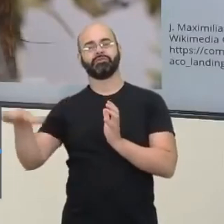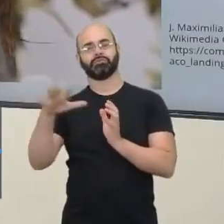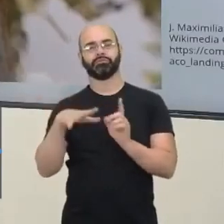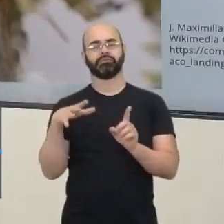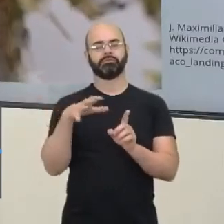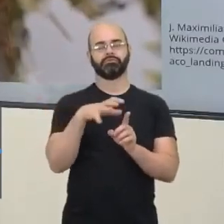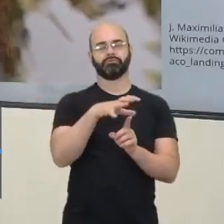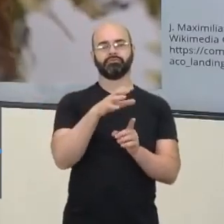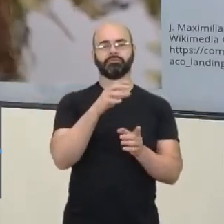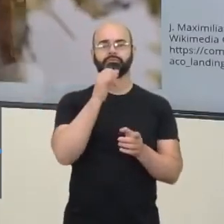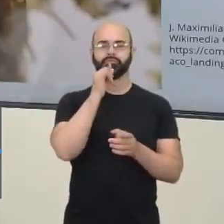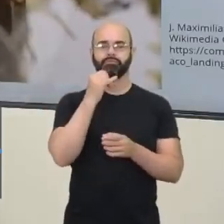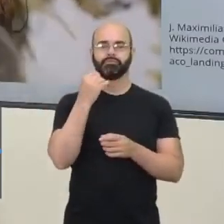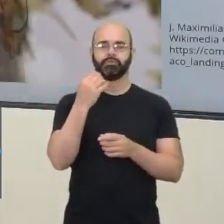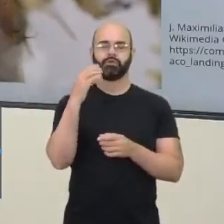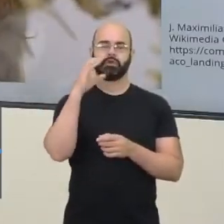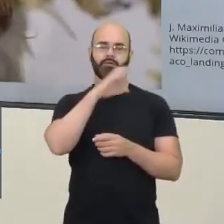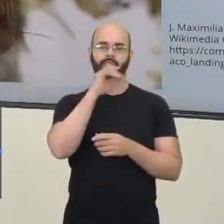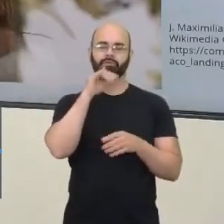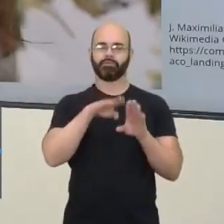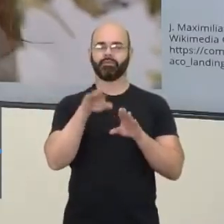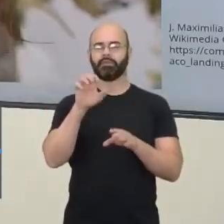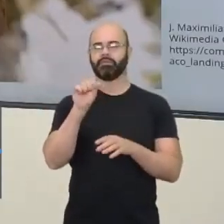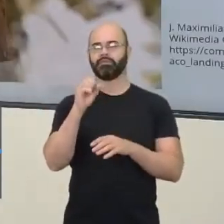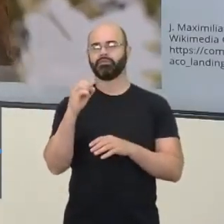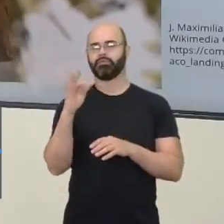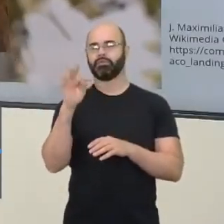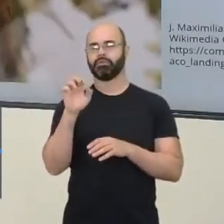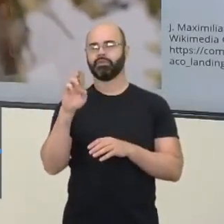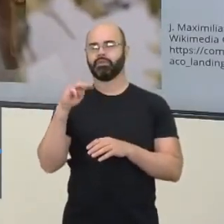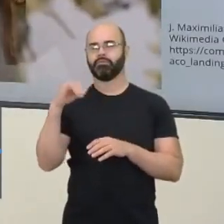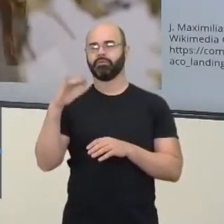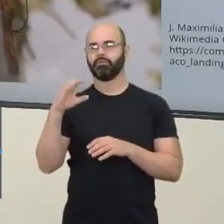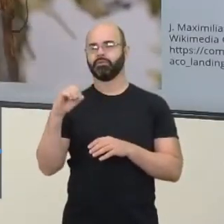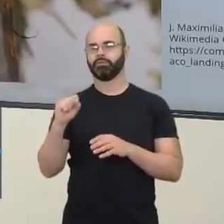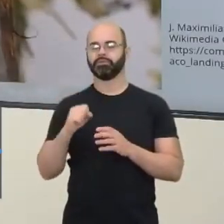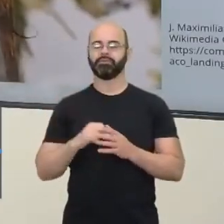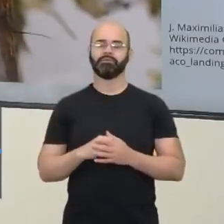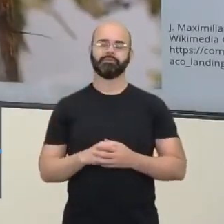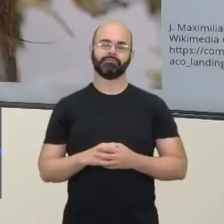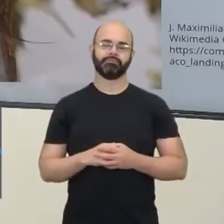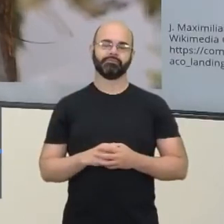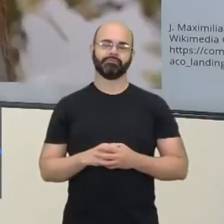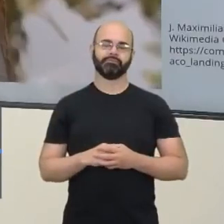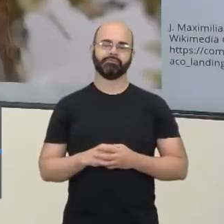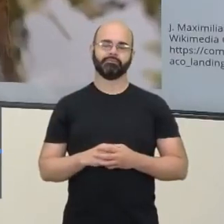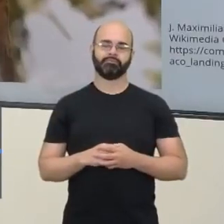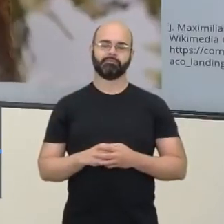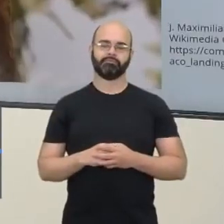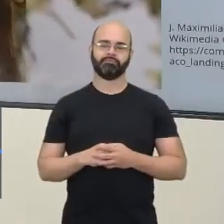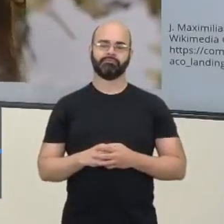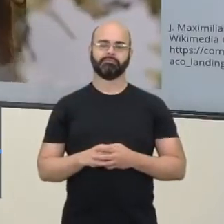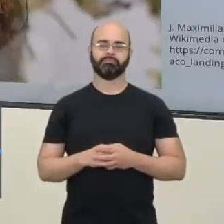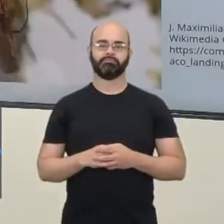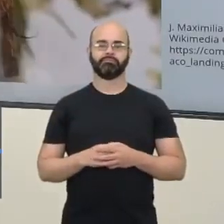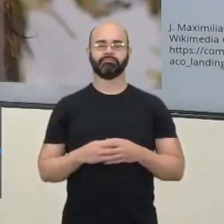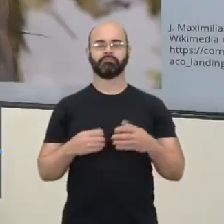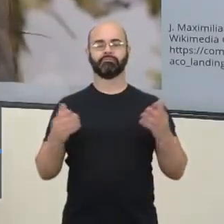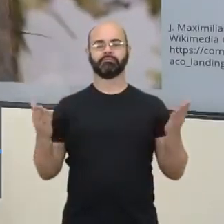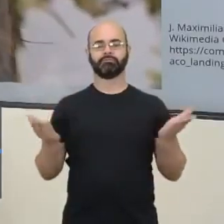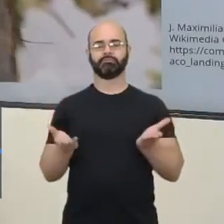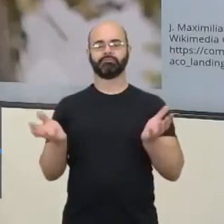gente pode falar também que eles são exotérmicos, né? Muito bem. Agora a gente vai ter o